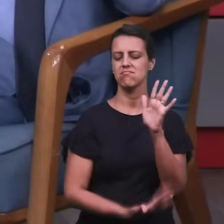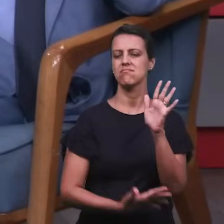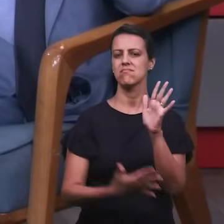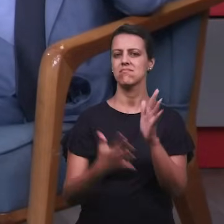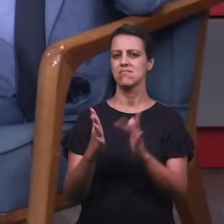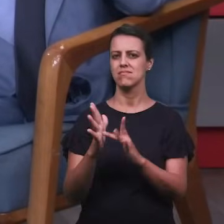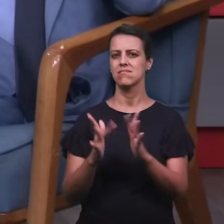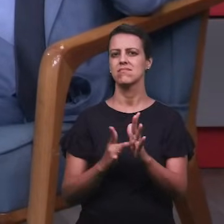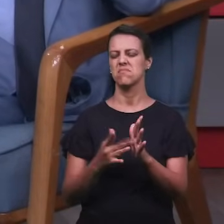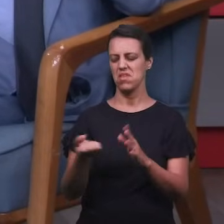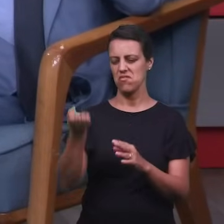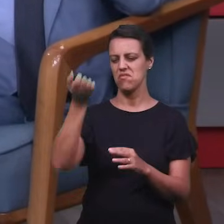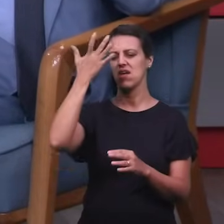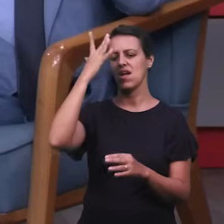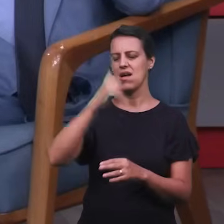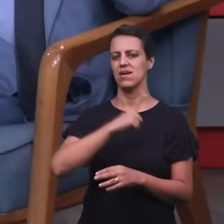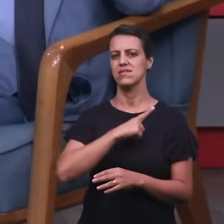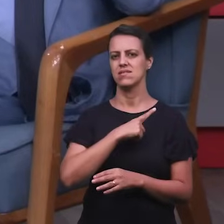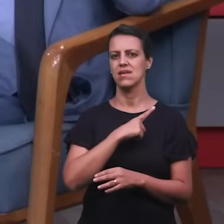doutrina revelada.